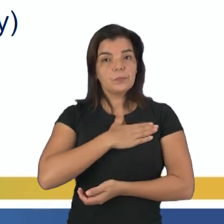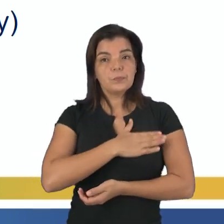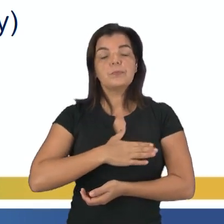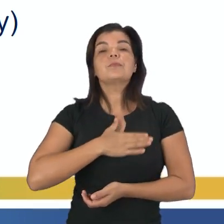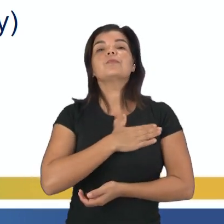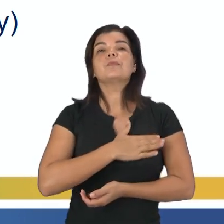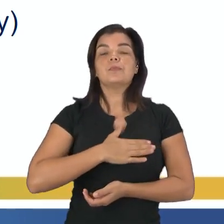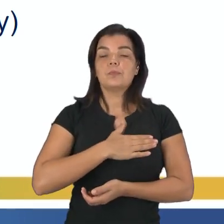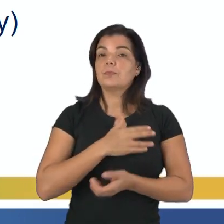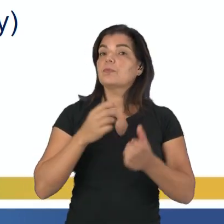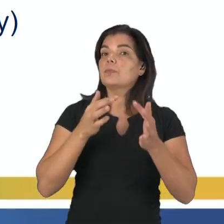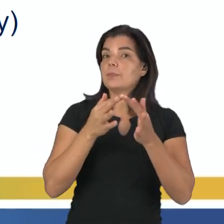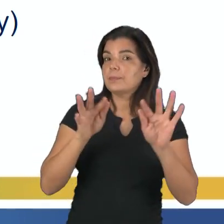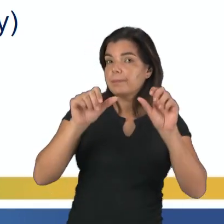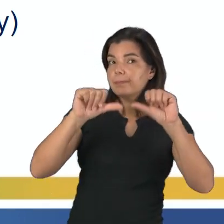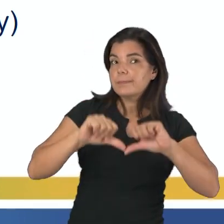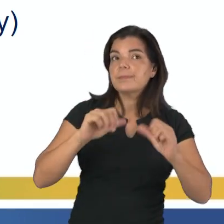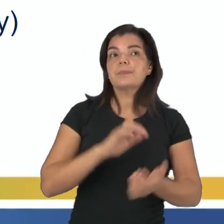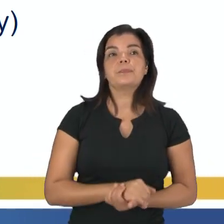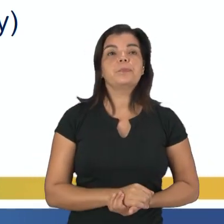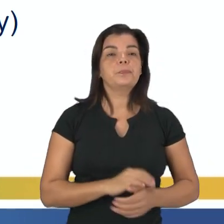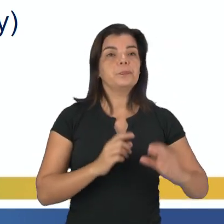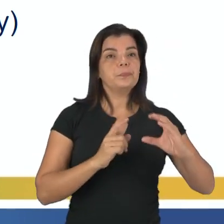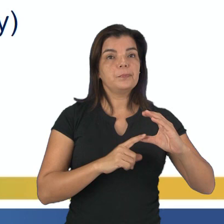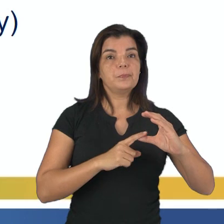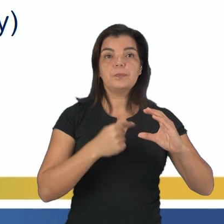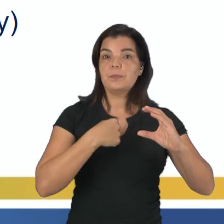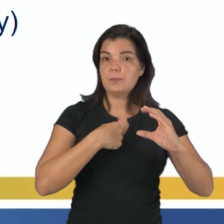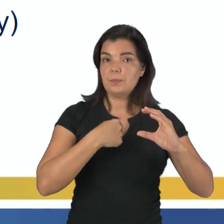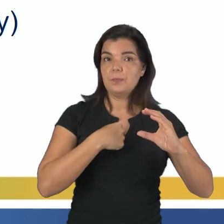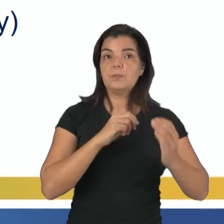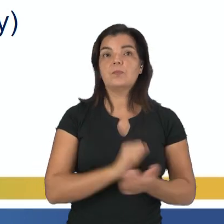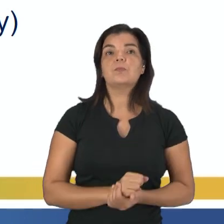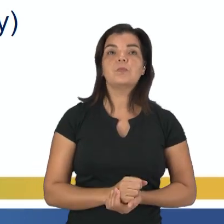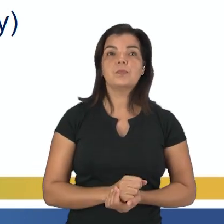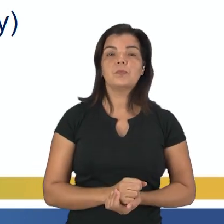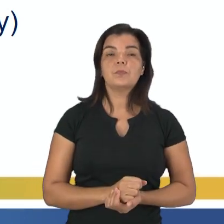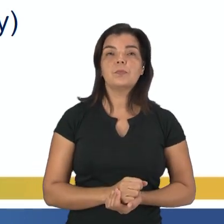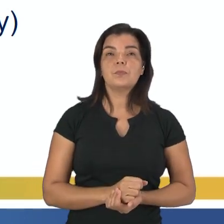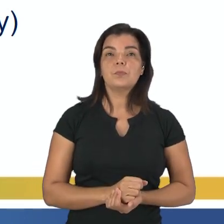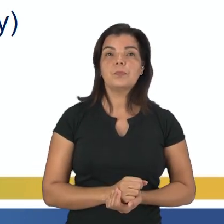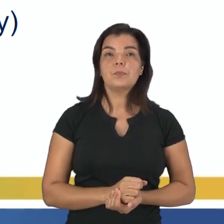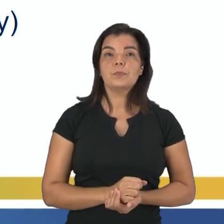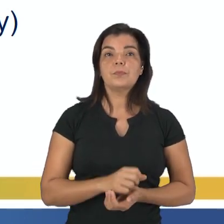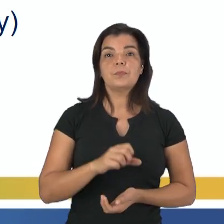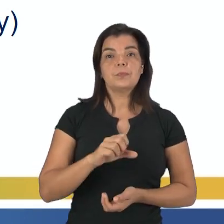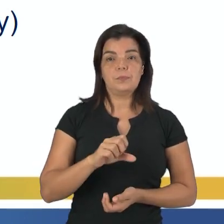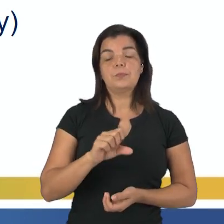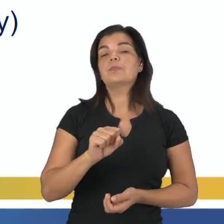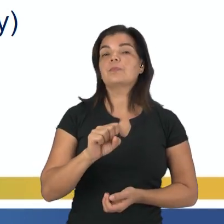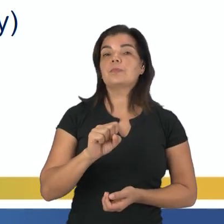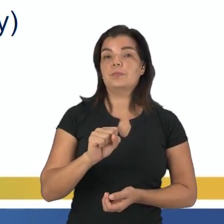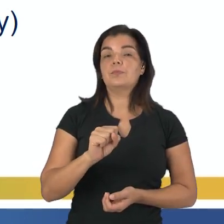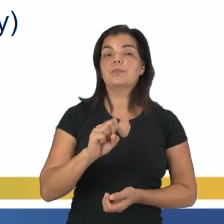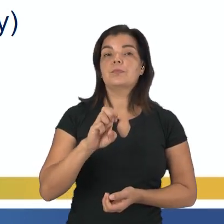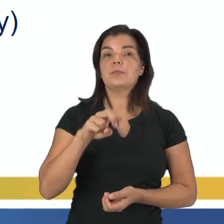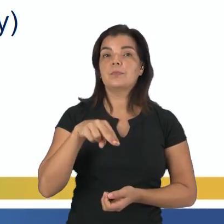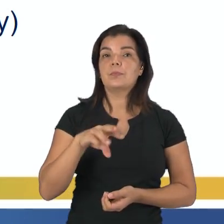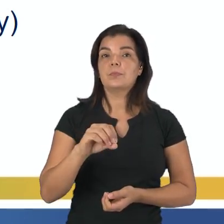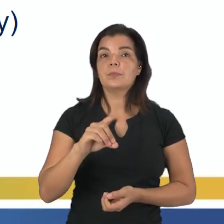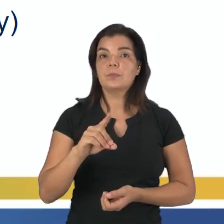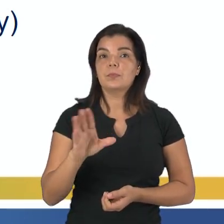colocar na forma negativa. Letra C, eu, at Senador Adalberto Senna,